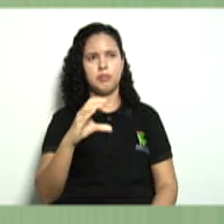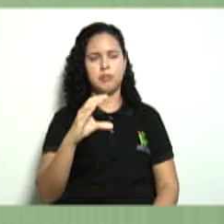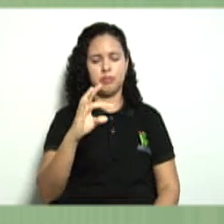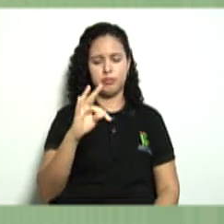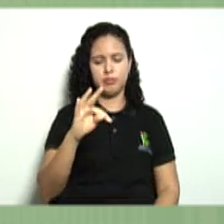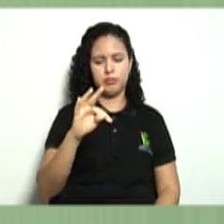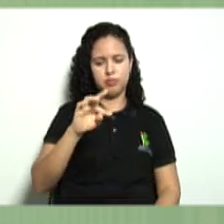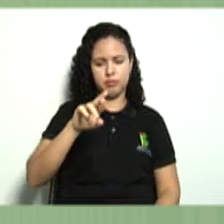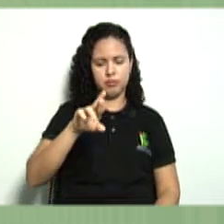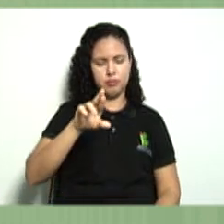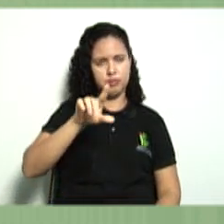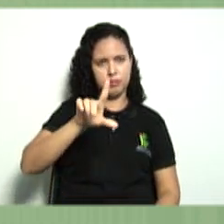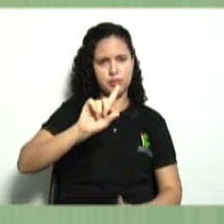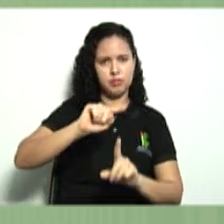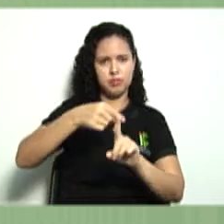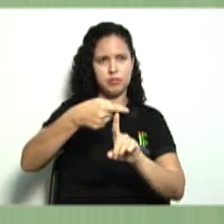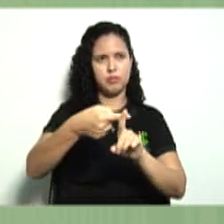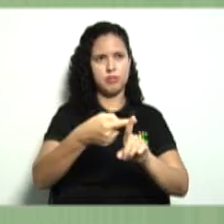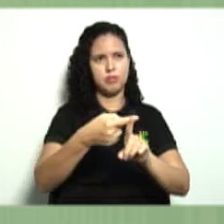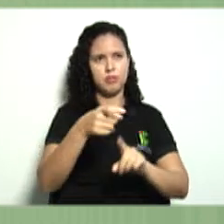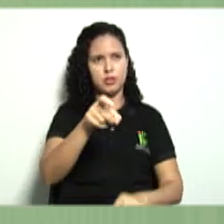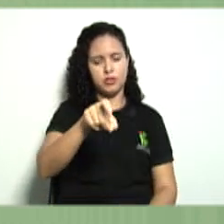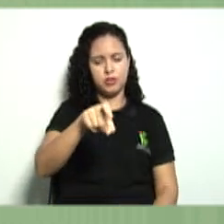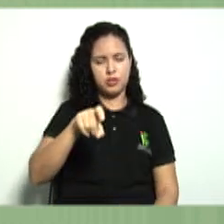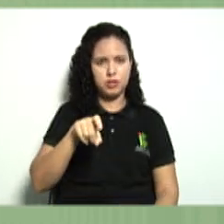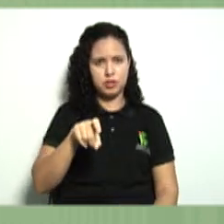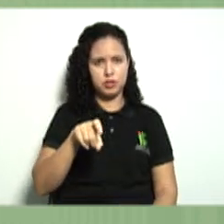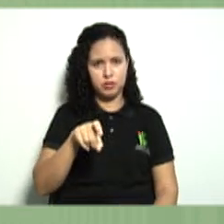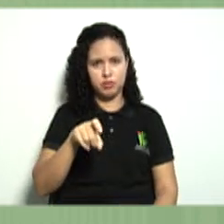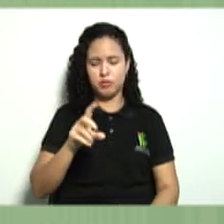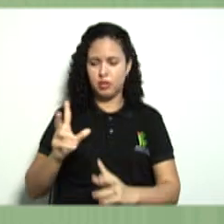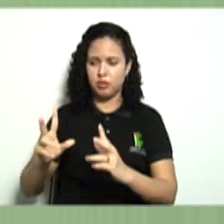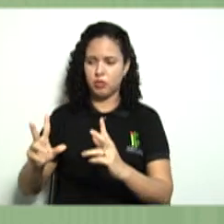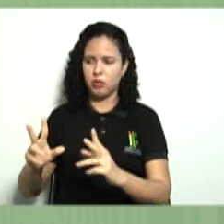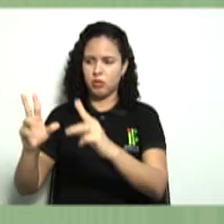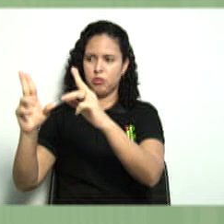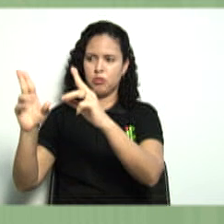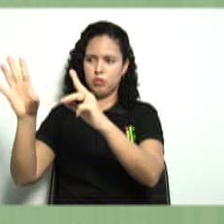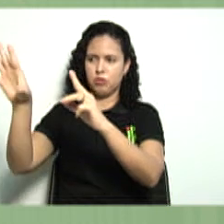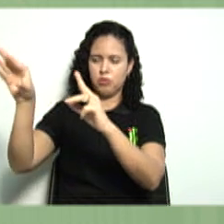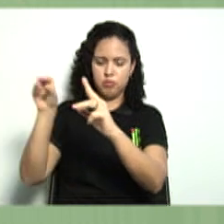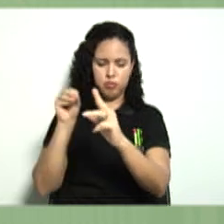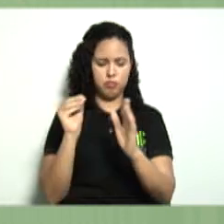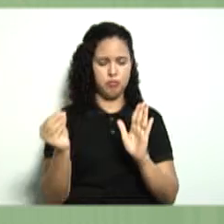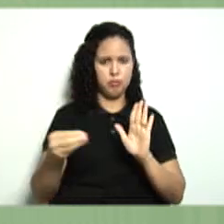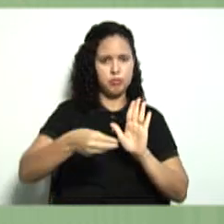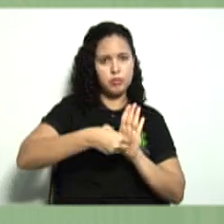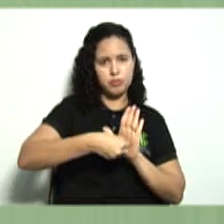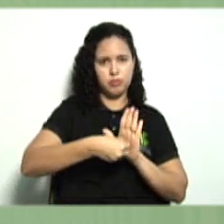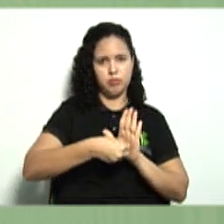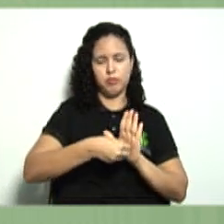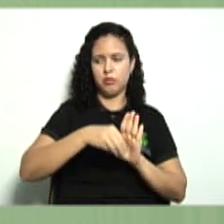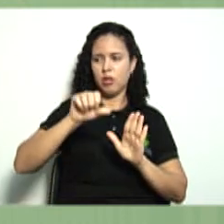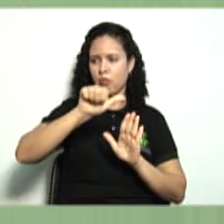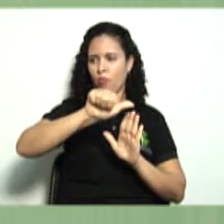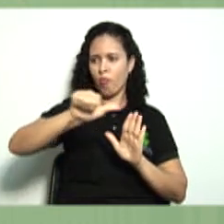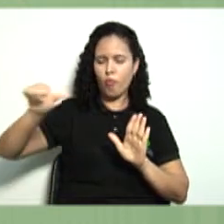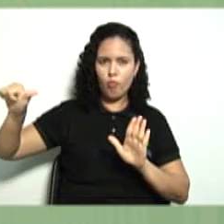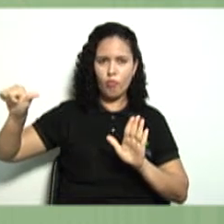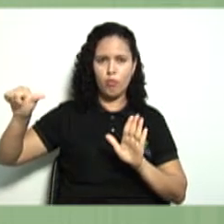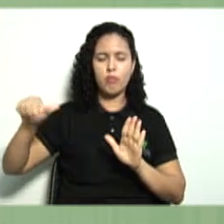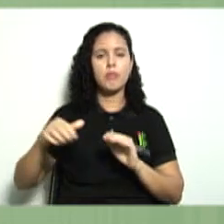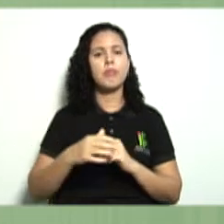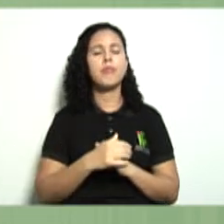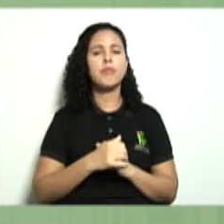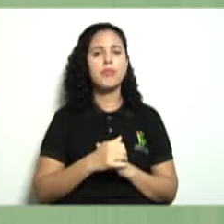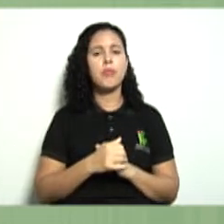área de transferência, porém você vai apenas recortar. Então utilizem bastante essas teclas que com certeza vai